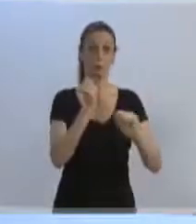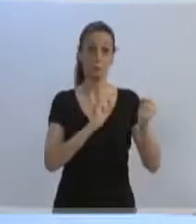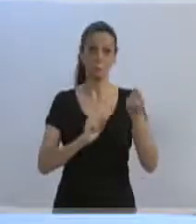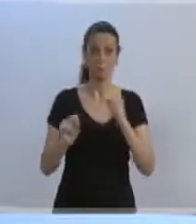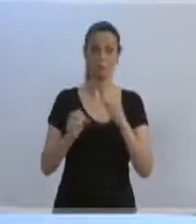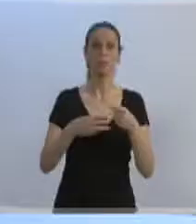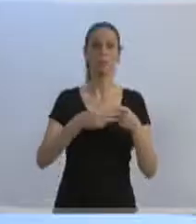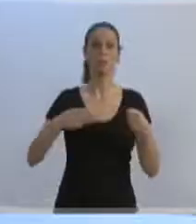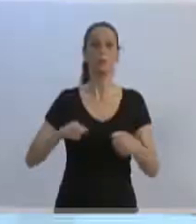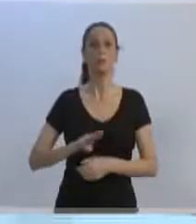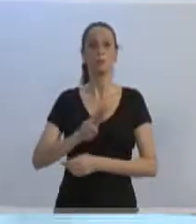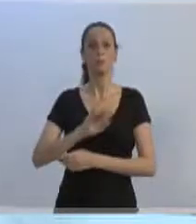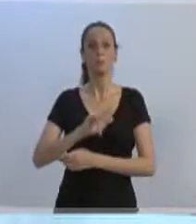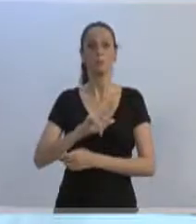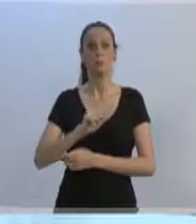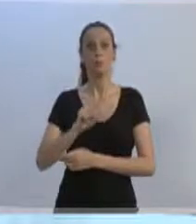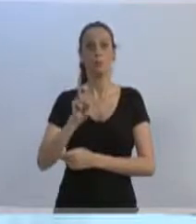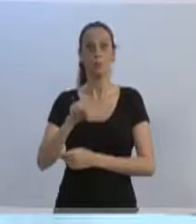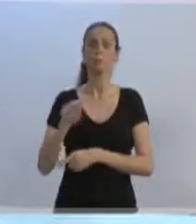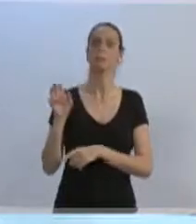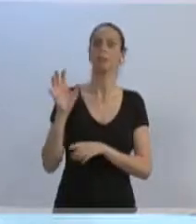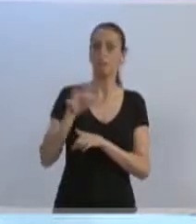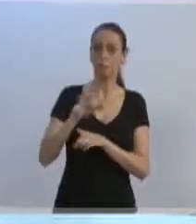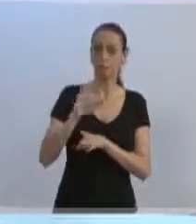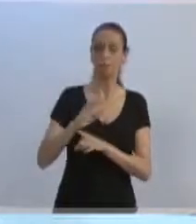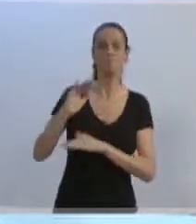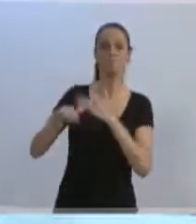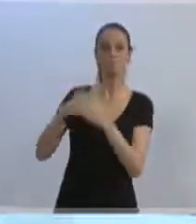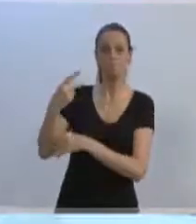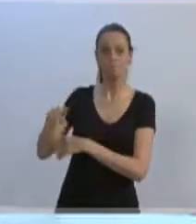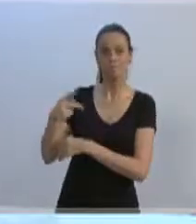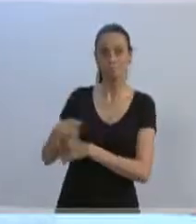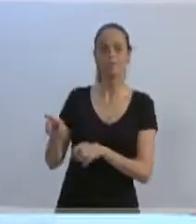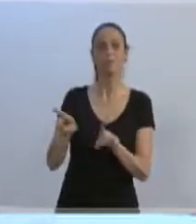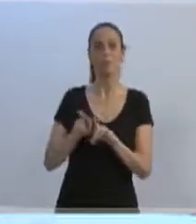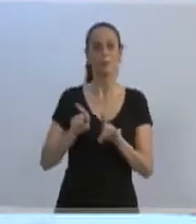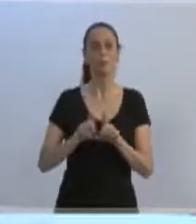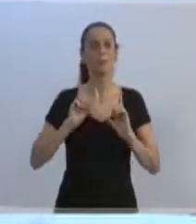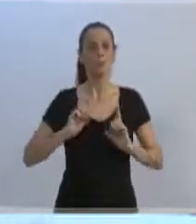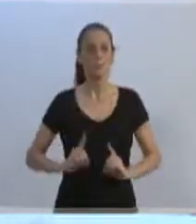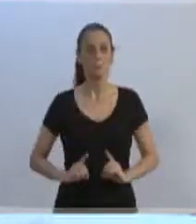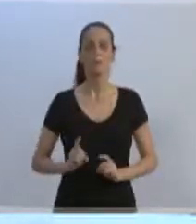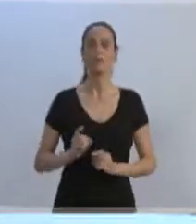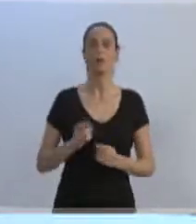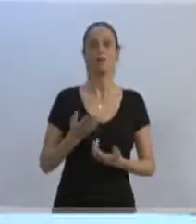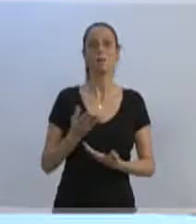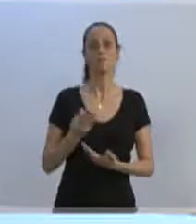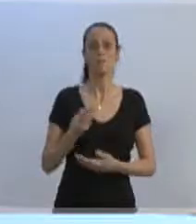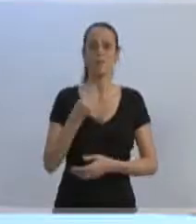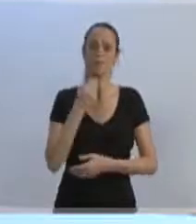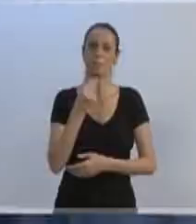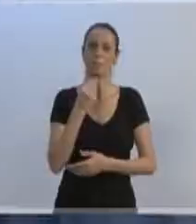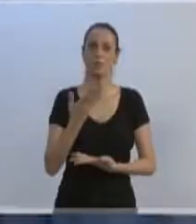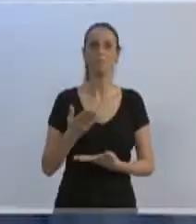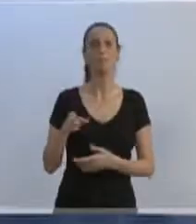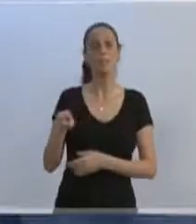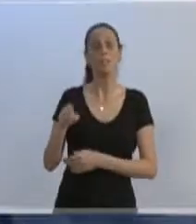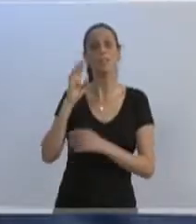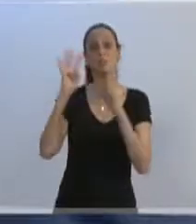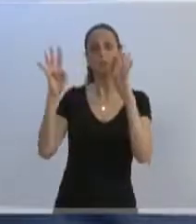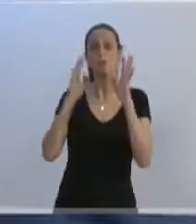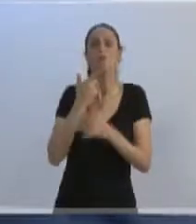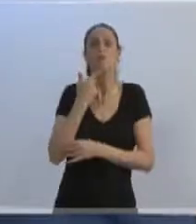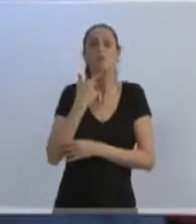williams que interfere no desenvolvimento de deficiência moderada e tem um sonho de conhecer o corpo de bombeiro